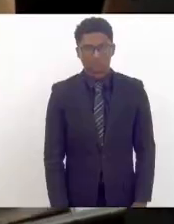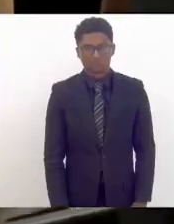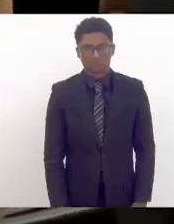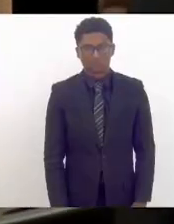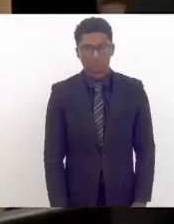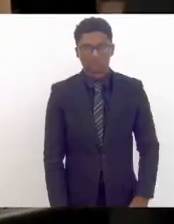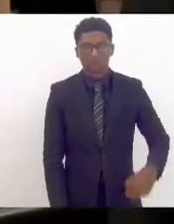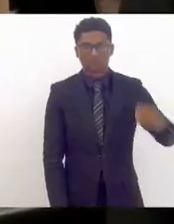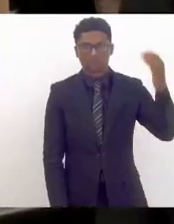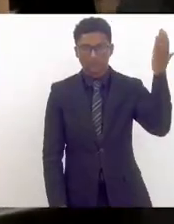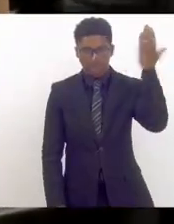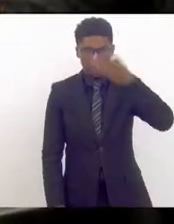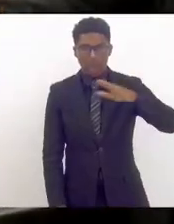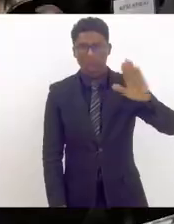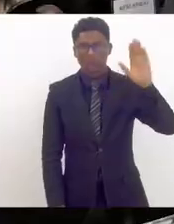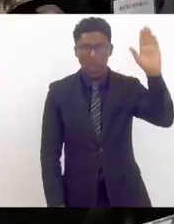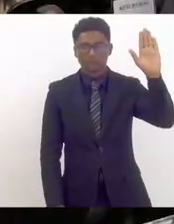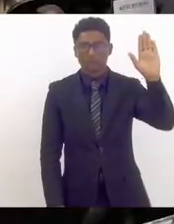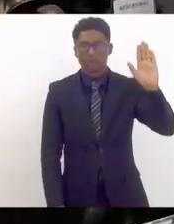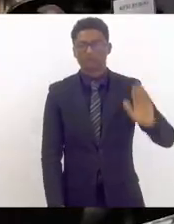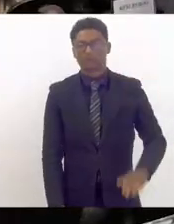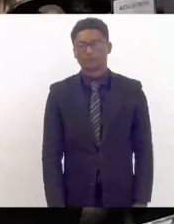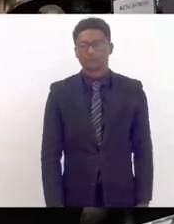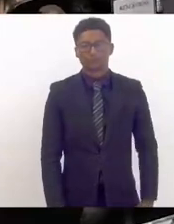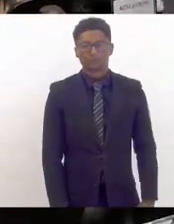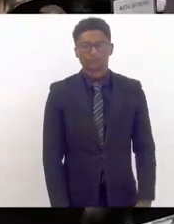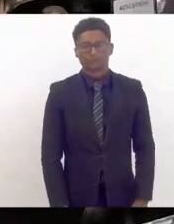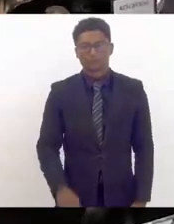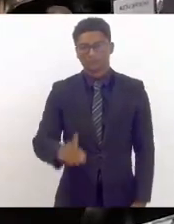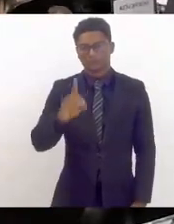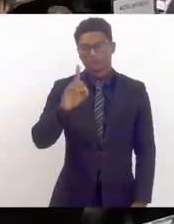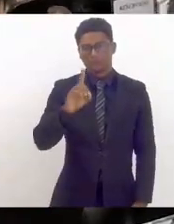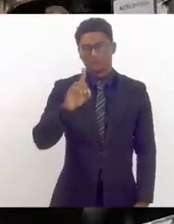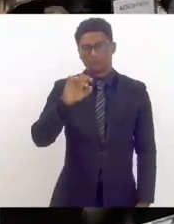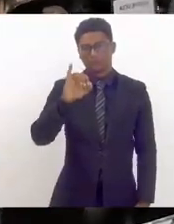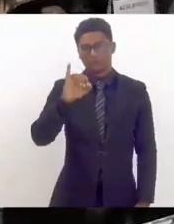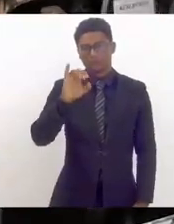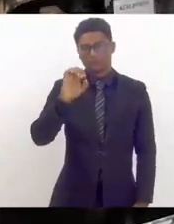Assim eu prometo. Dionísio Lins.